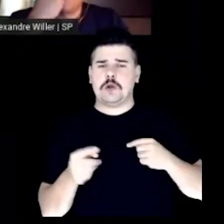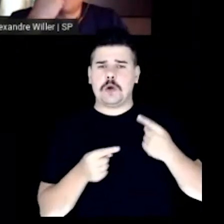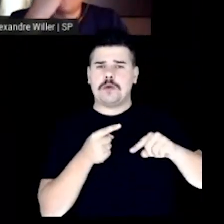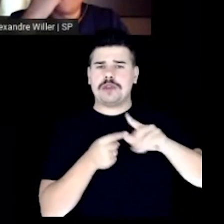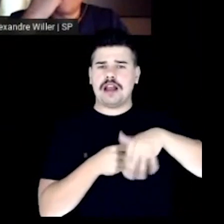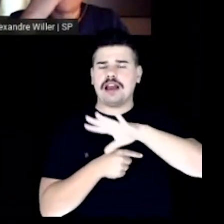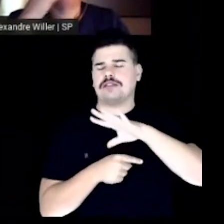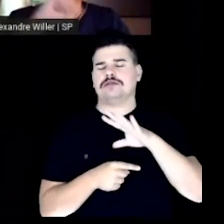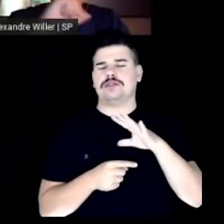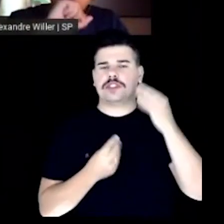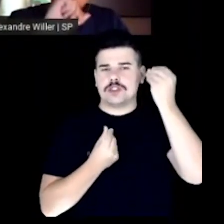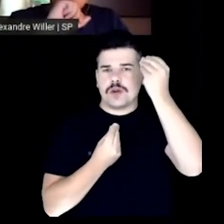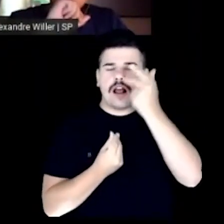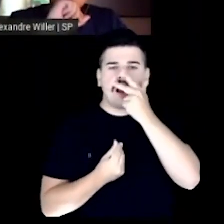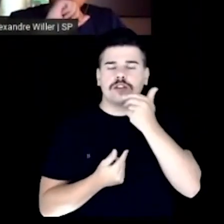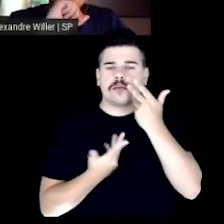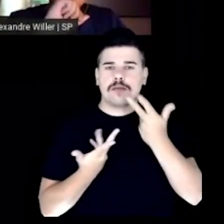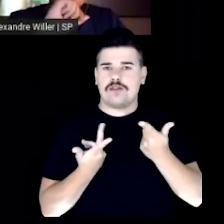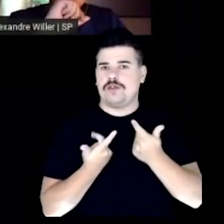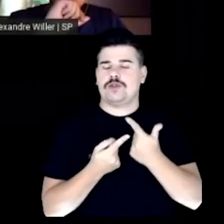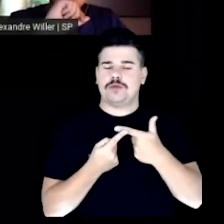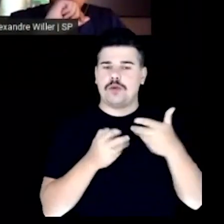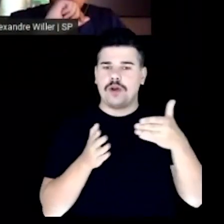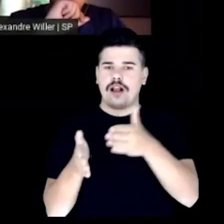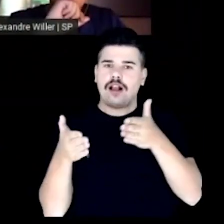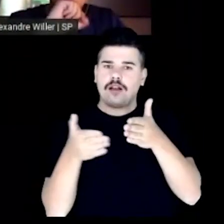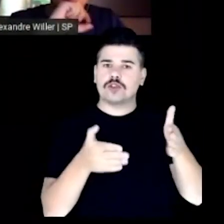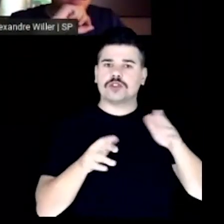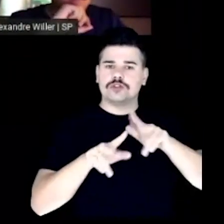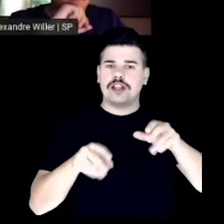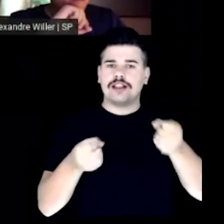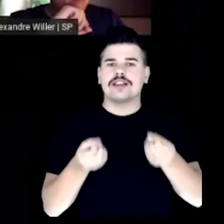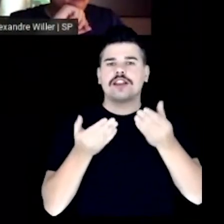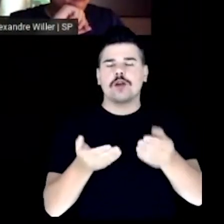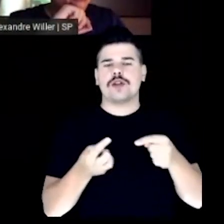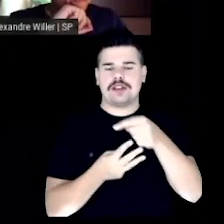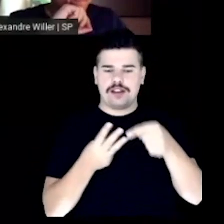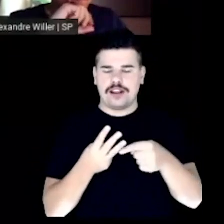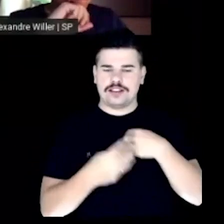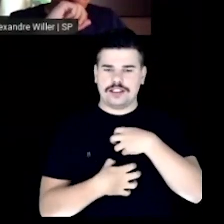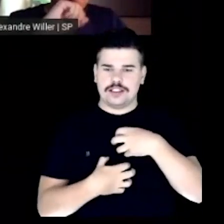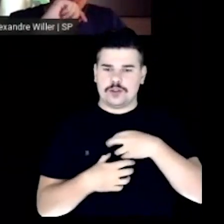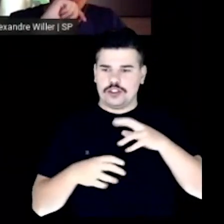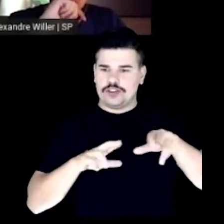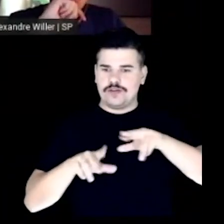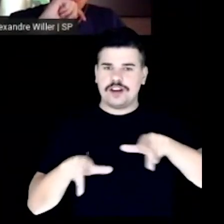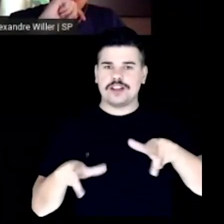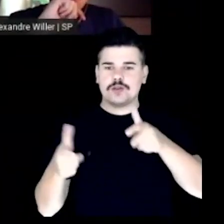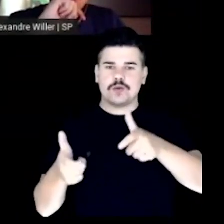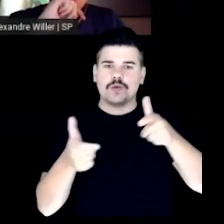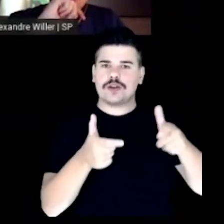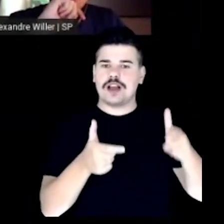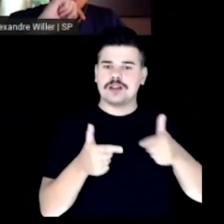nada a ver com a sexualidade, que eu acho maravilhoso também, né, porque enfim, caminhou aí, despertou outras sensações, foi para outros